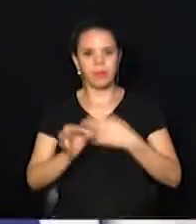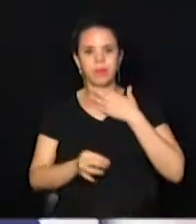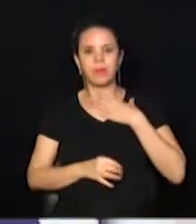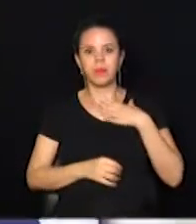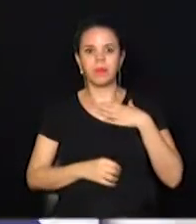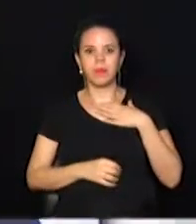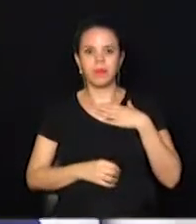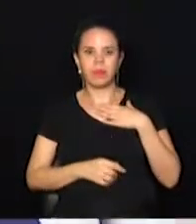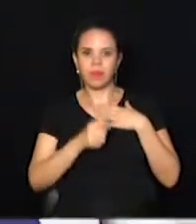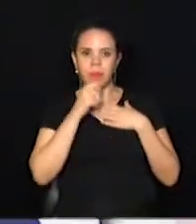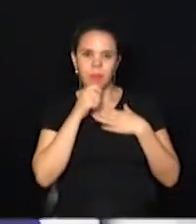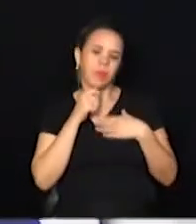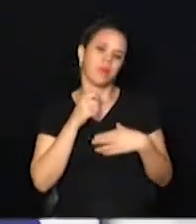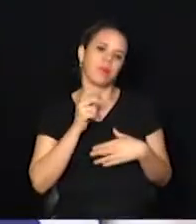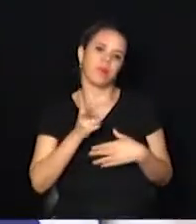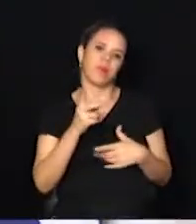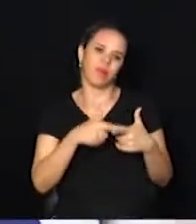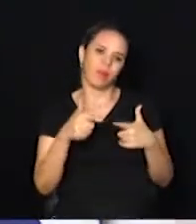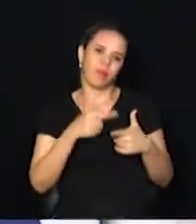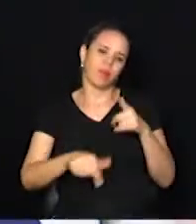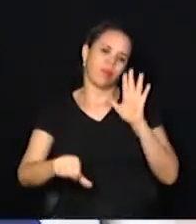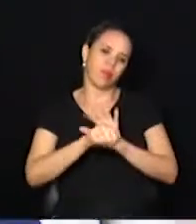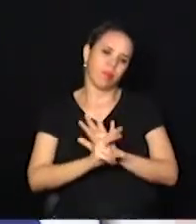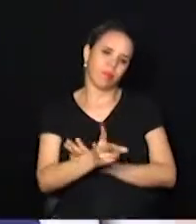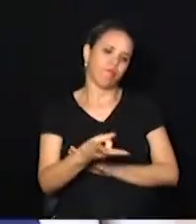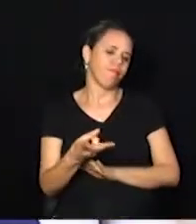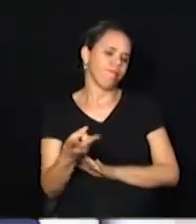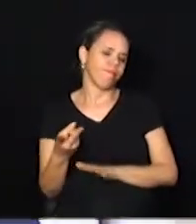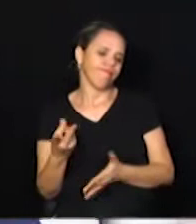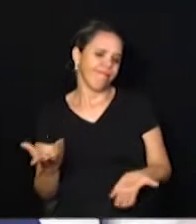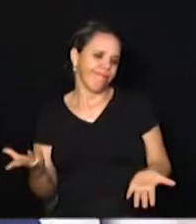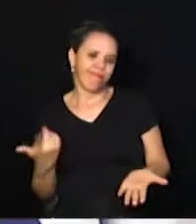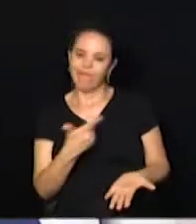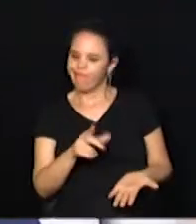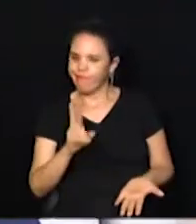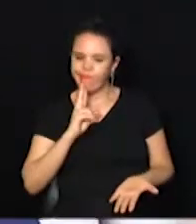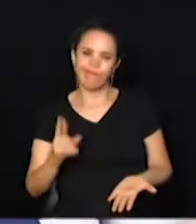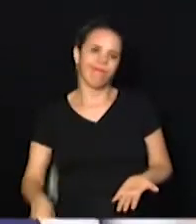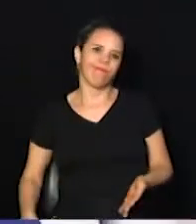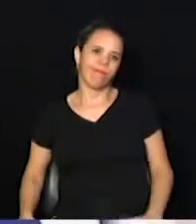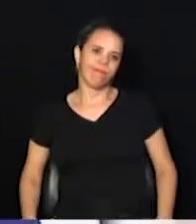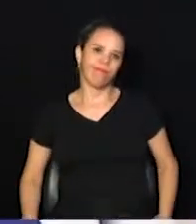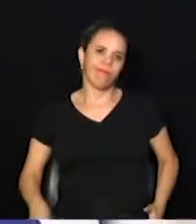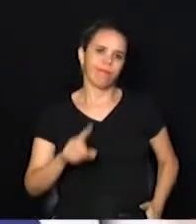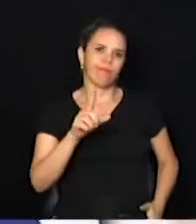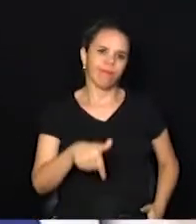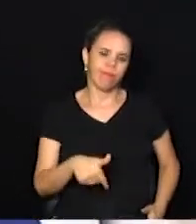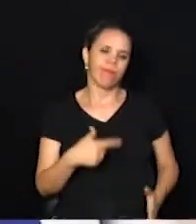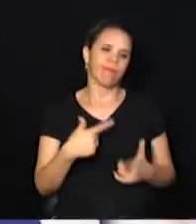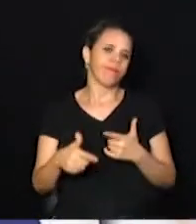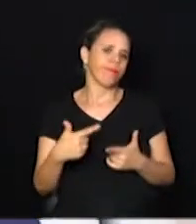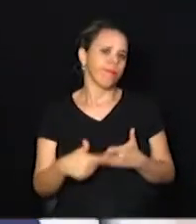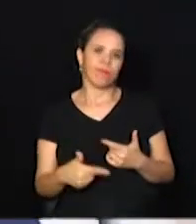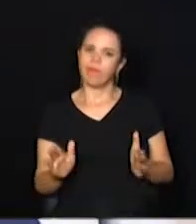que enquanto a impunidade persistir, enquanto a gente seguir sem respostas, essa é uma chaga que não vai